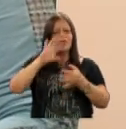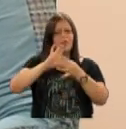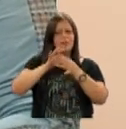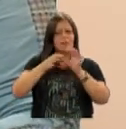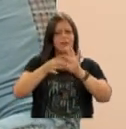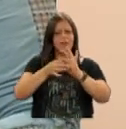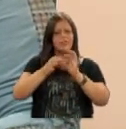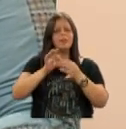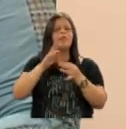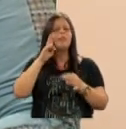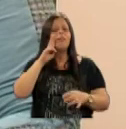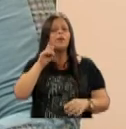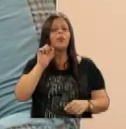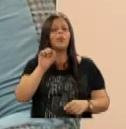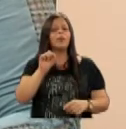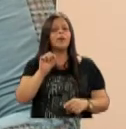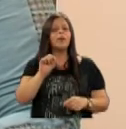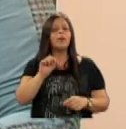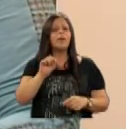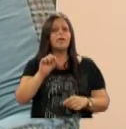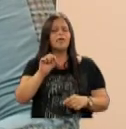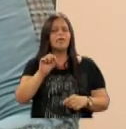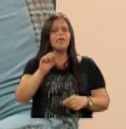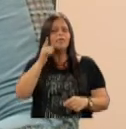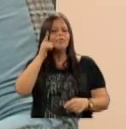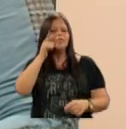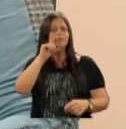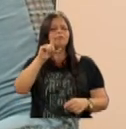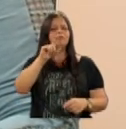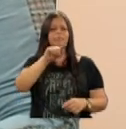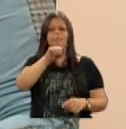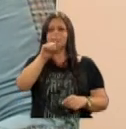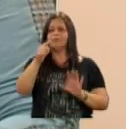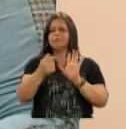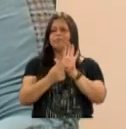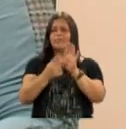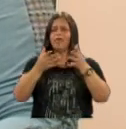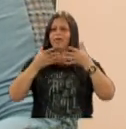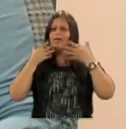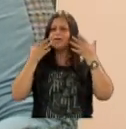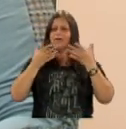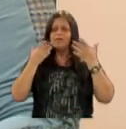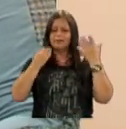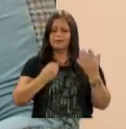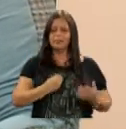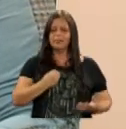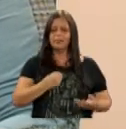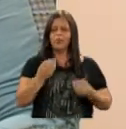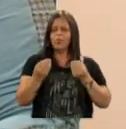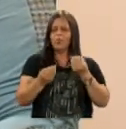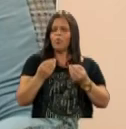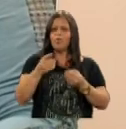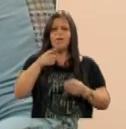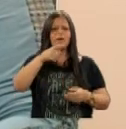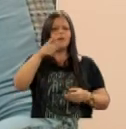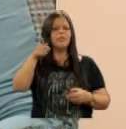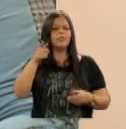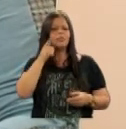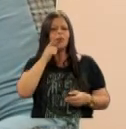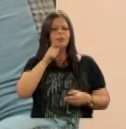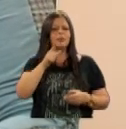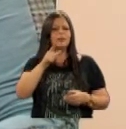né a gente vê o que é a superação que ele nos apresenta a alegria de viver é como é que eles conseguem